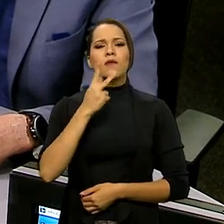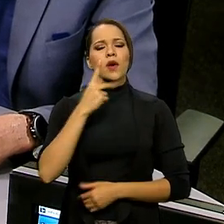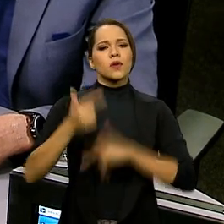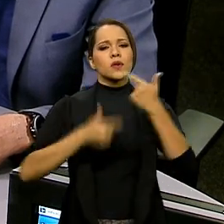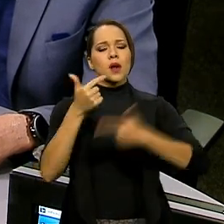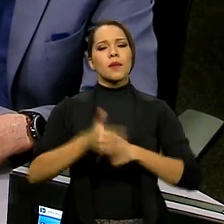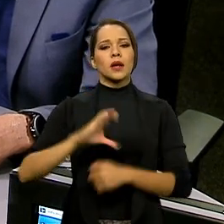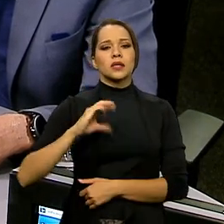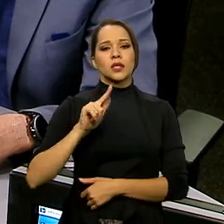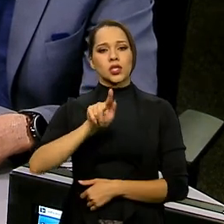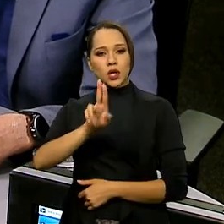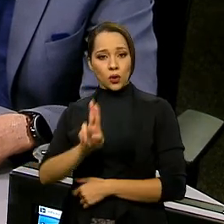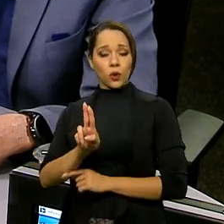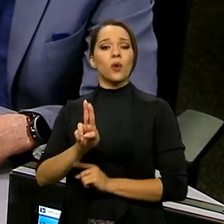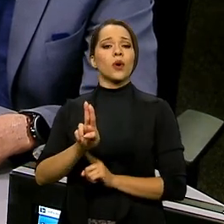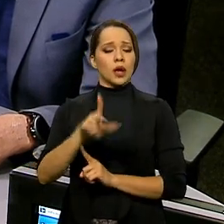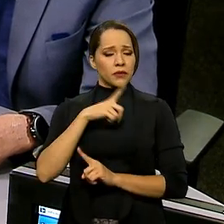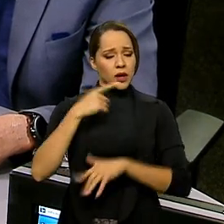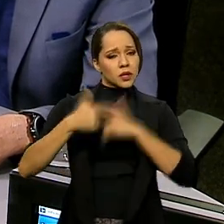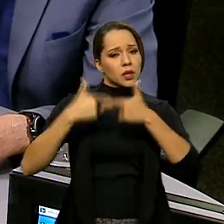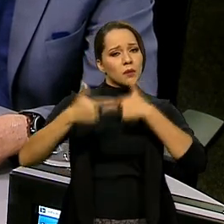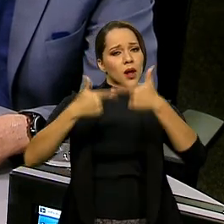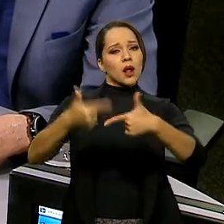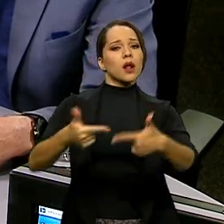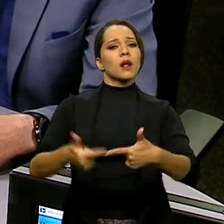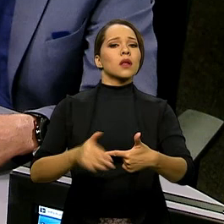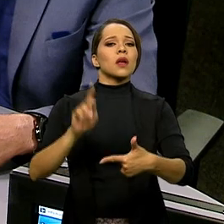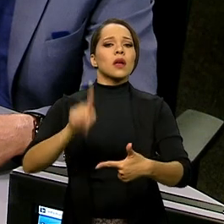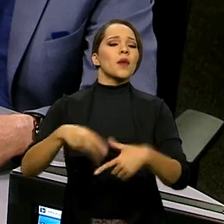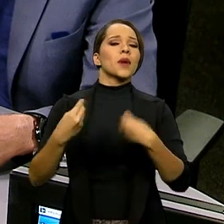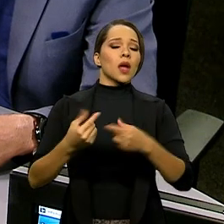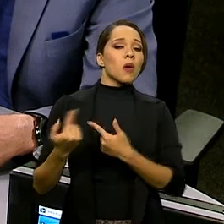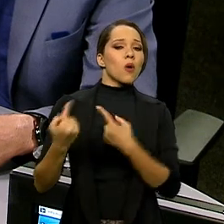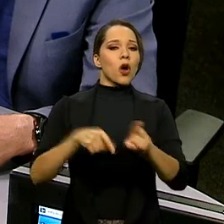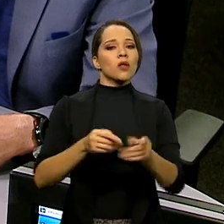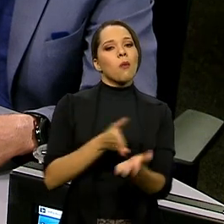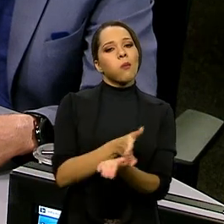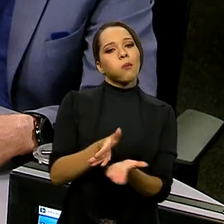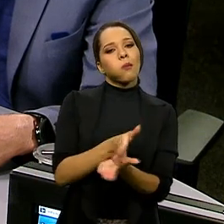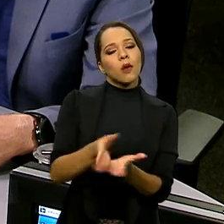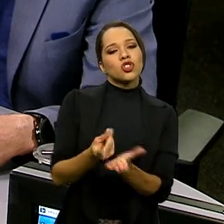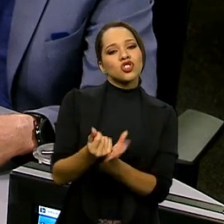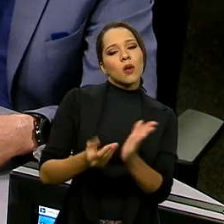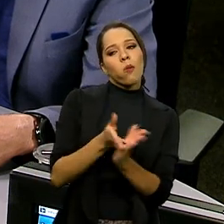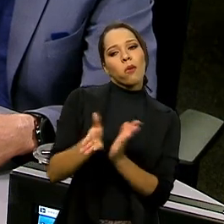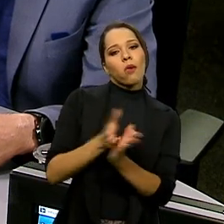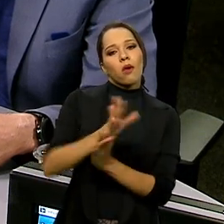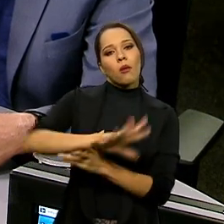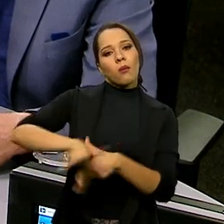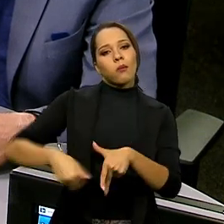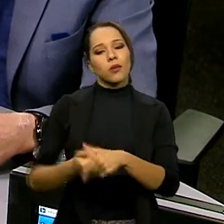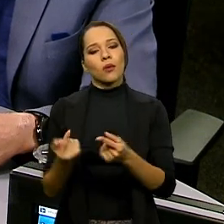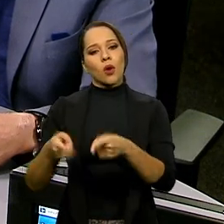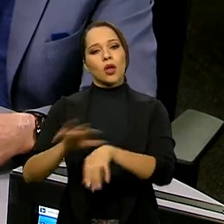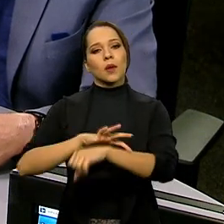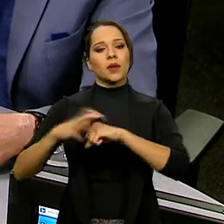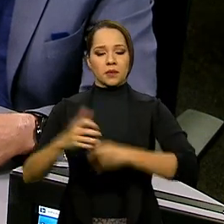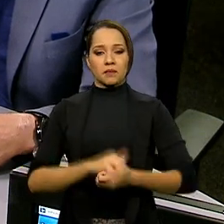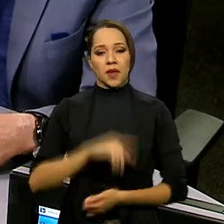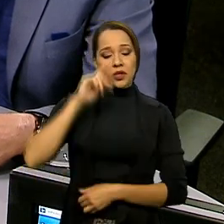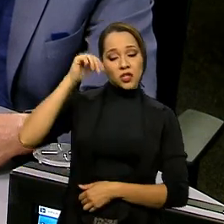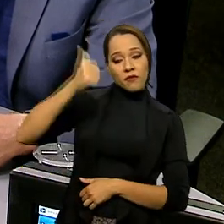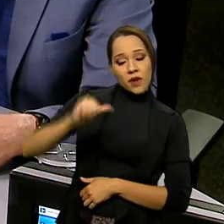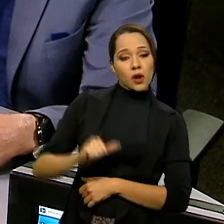que a Controladoria Geral da União vem desenvolvendo para combater desvios de recursos no combate à pandemia.